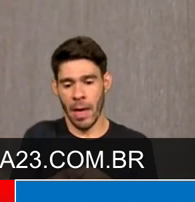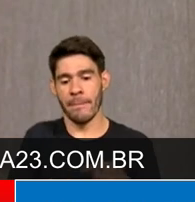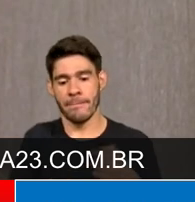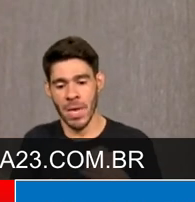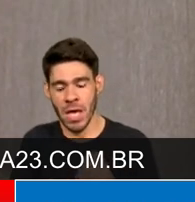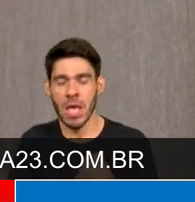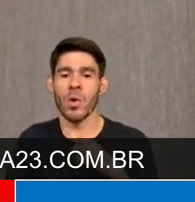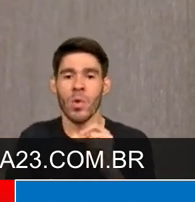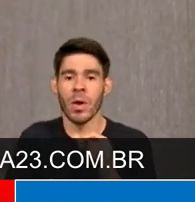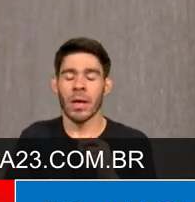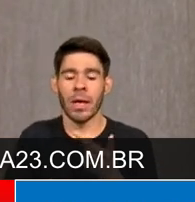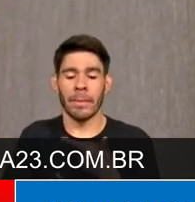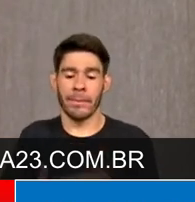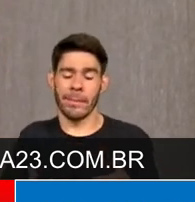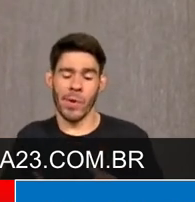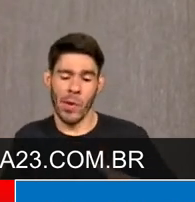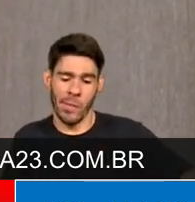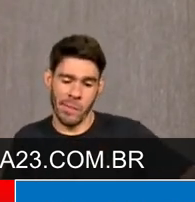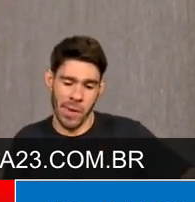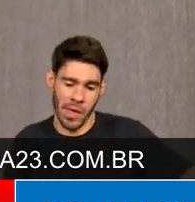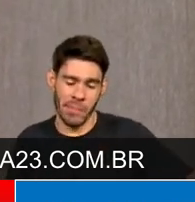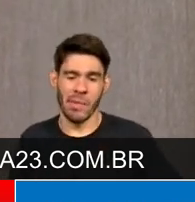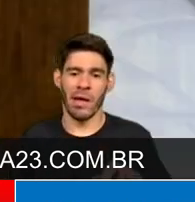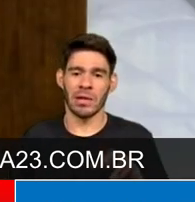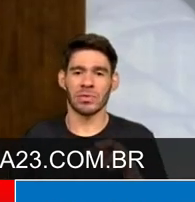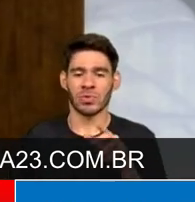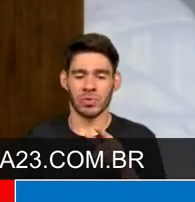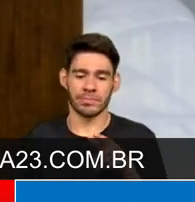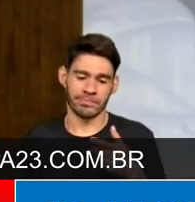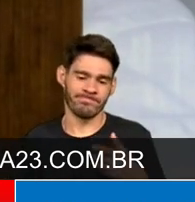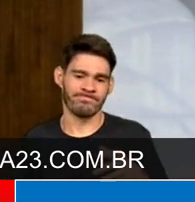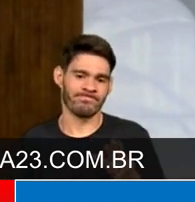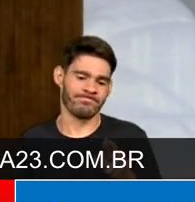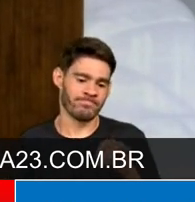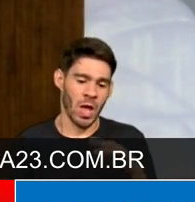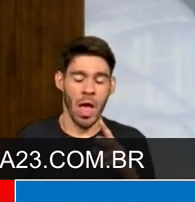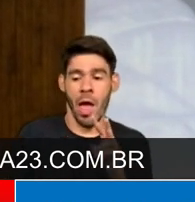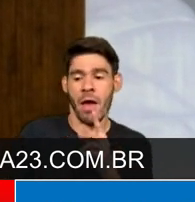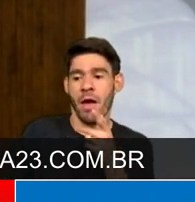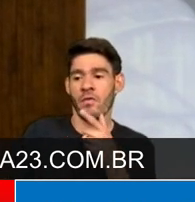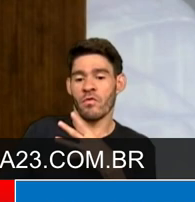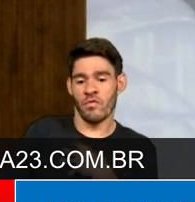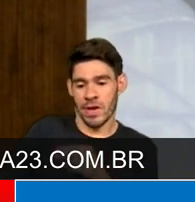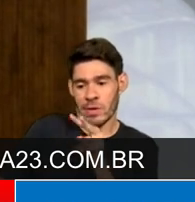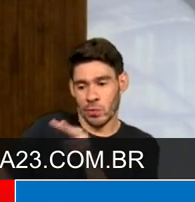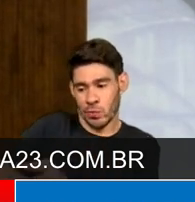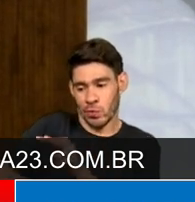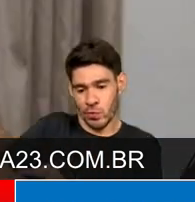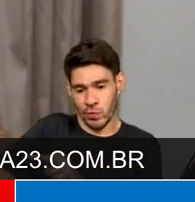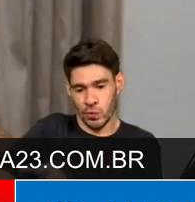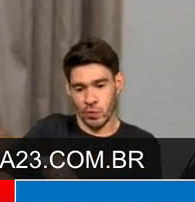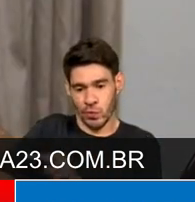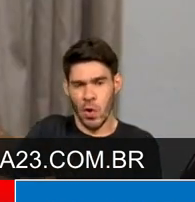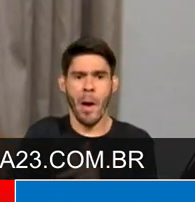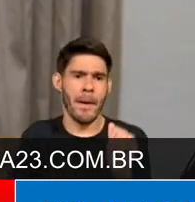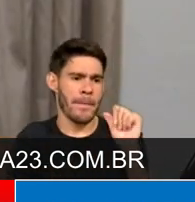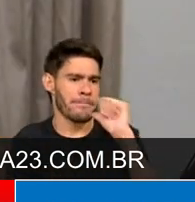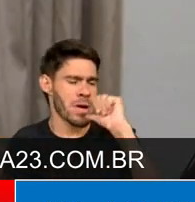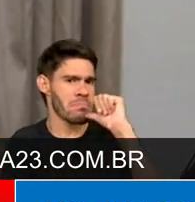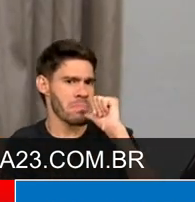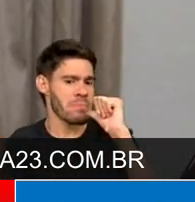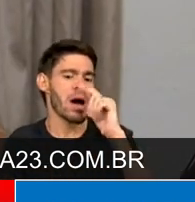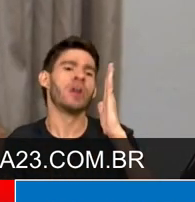estava com uma infecção renal, uma infecção urinária, né? Cuidados pelos filhos e se hidratando bastante, os dois